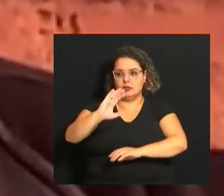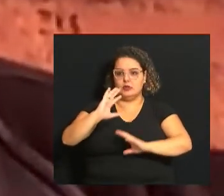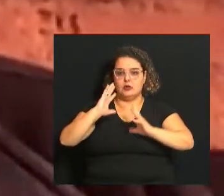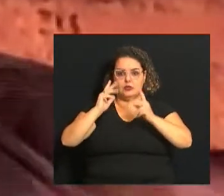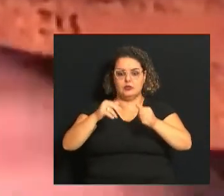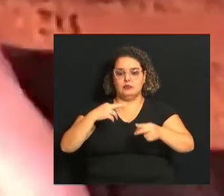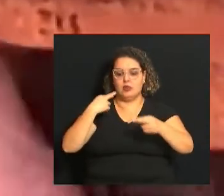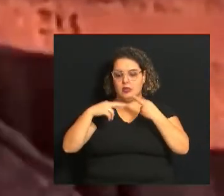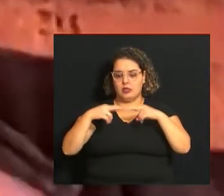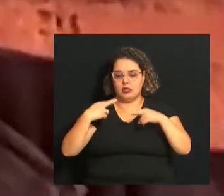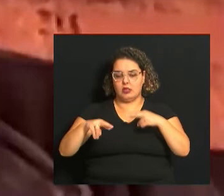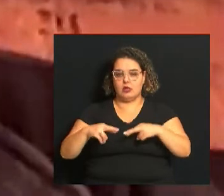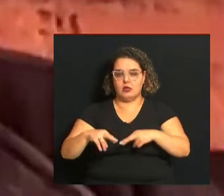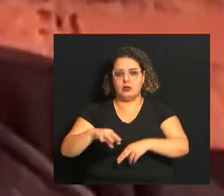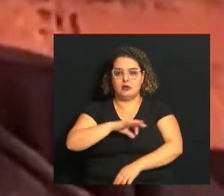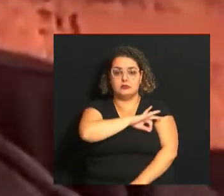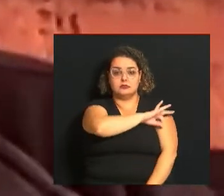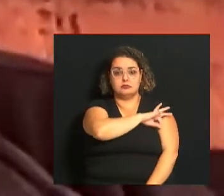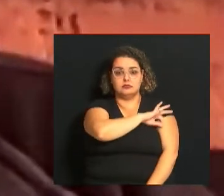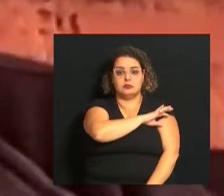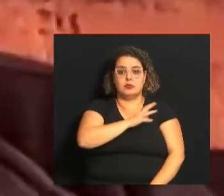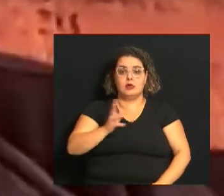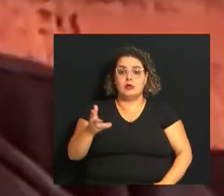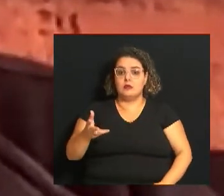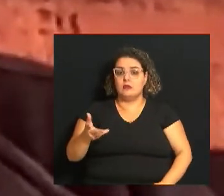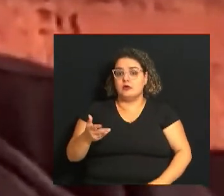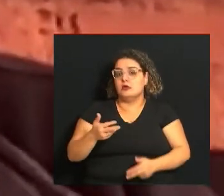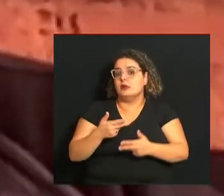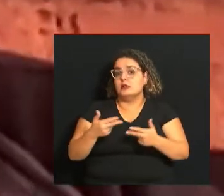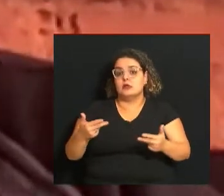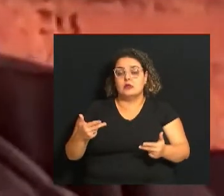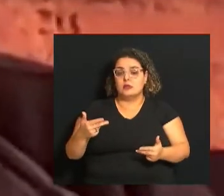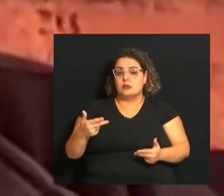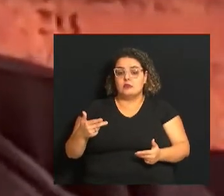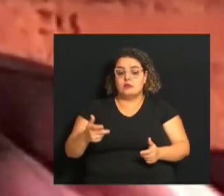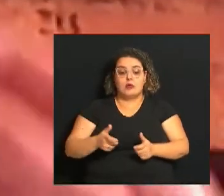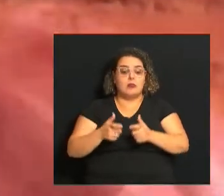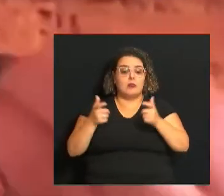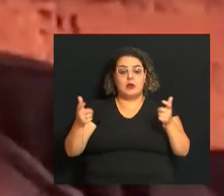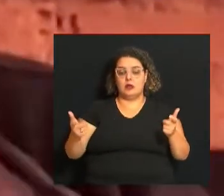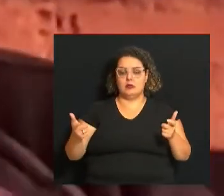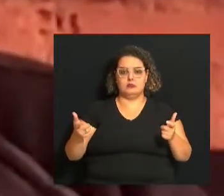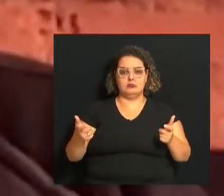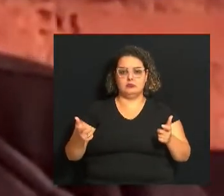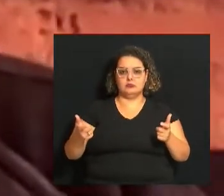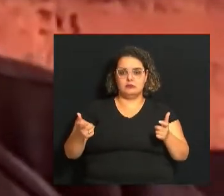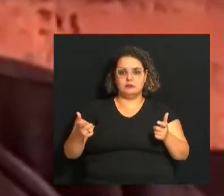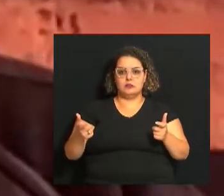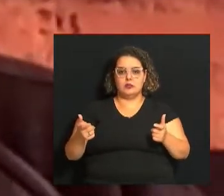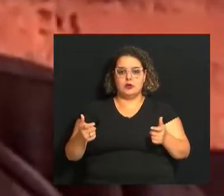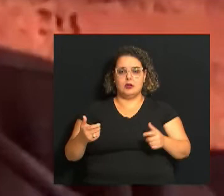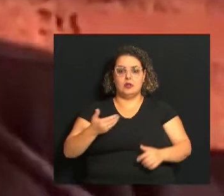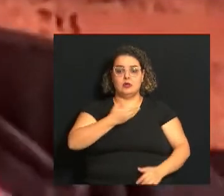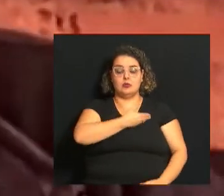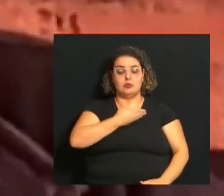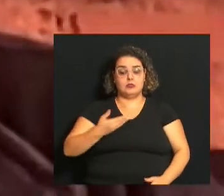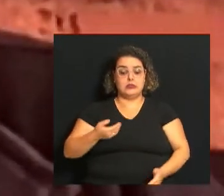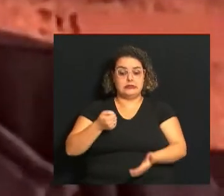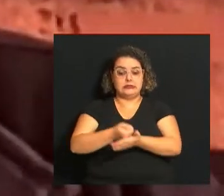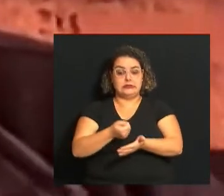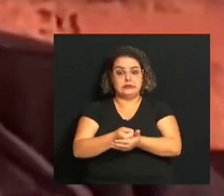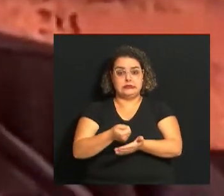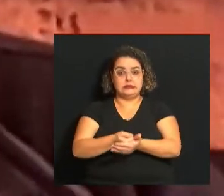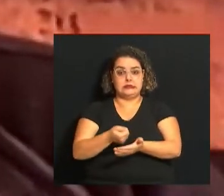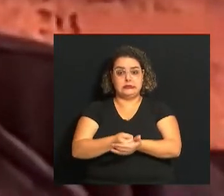prefeitura. Quer dizer, a velocidade das coisas se tornou enorme, a exposição, e o governante se sente pressionado, mas ele não tem